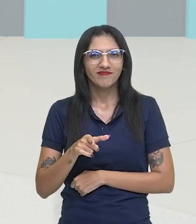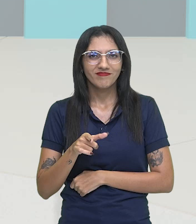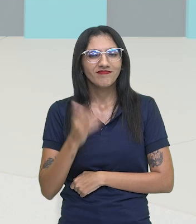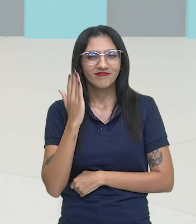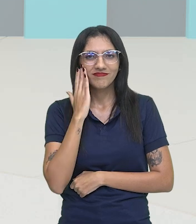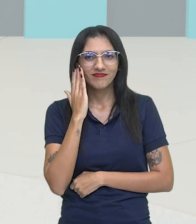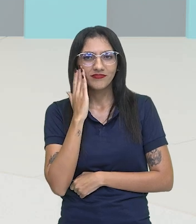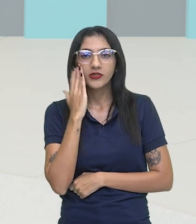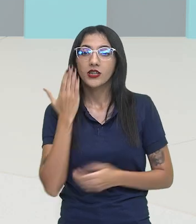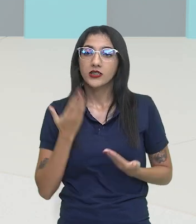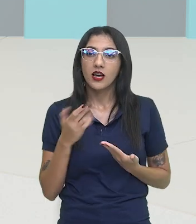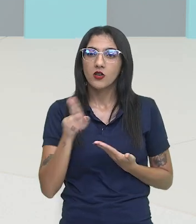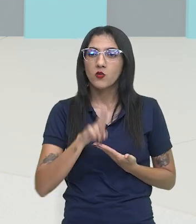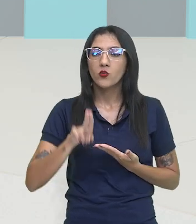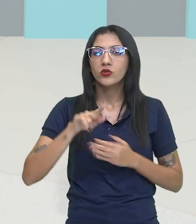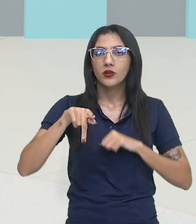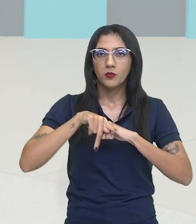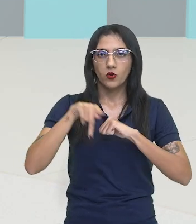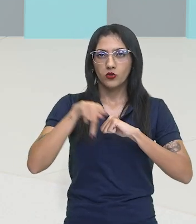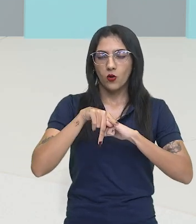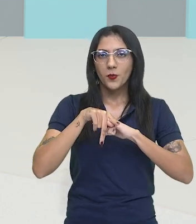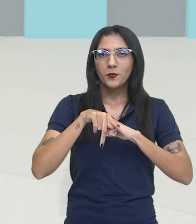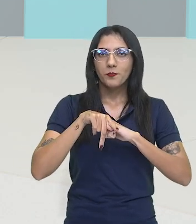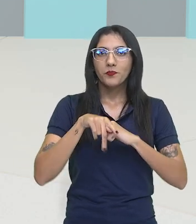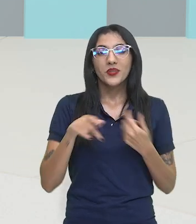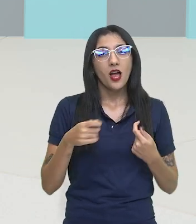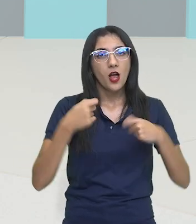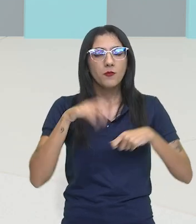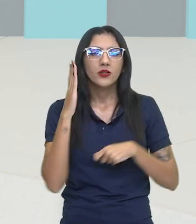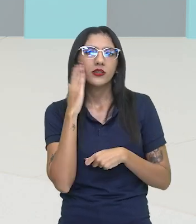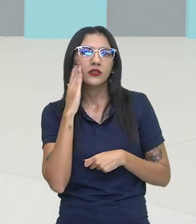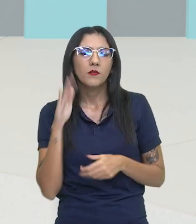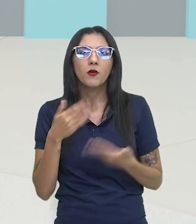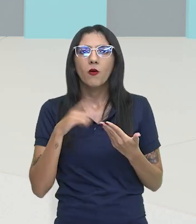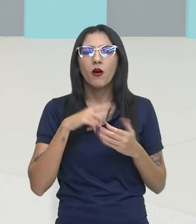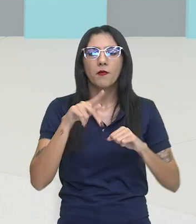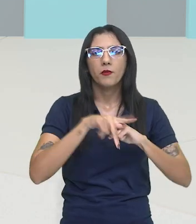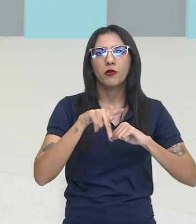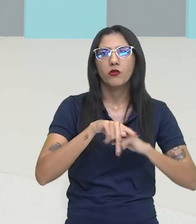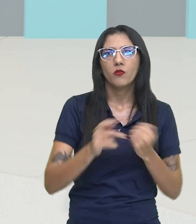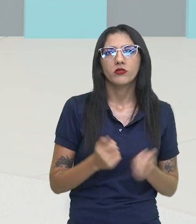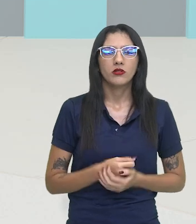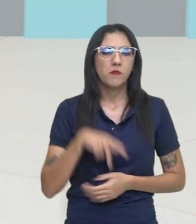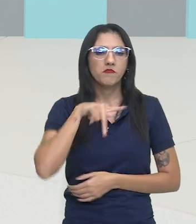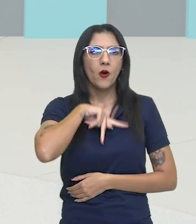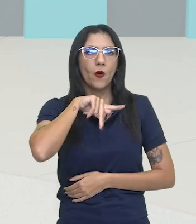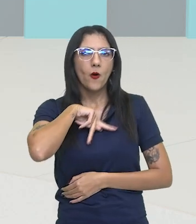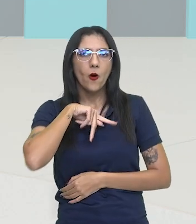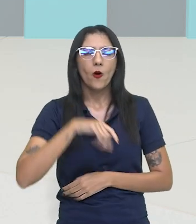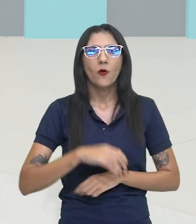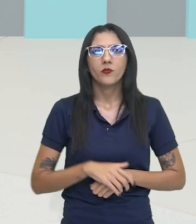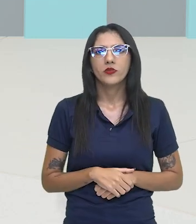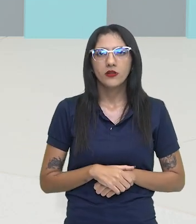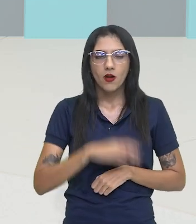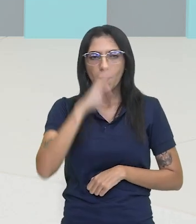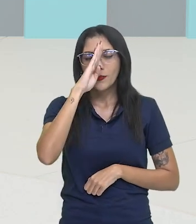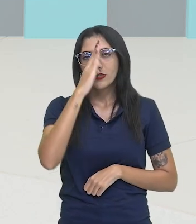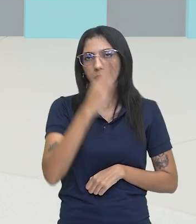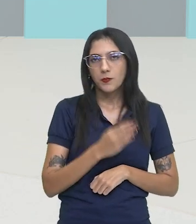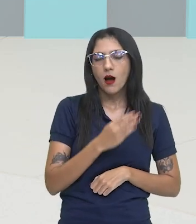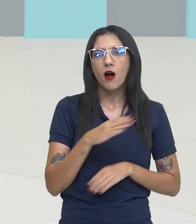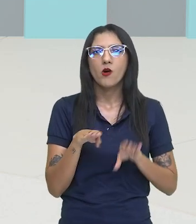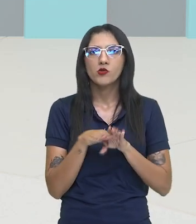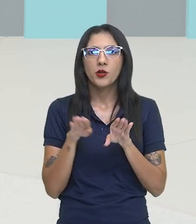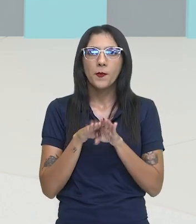eu faço uso de pronomes. Aí eu preciso saber quais são os pronomes. Pronomes possessivos, pronomes de caso reto,